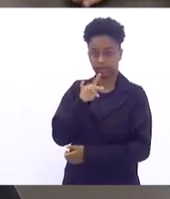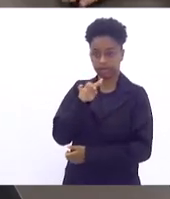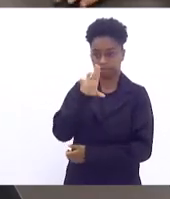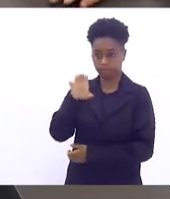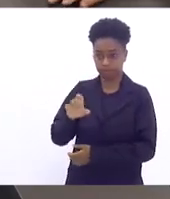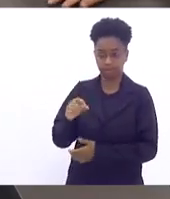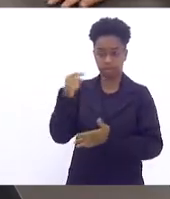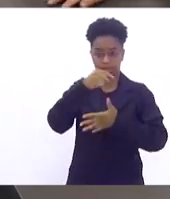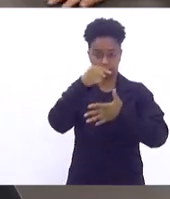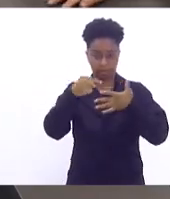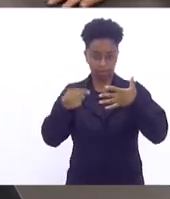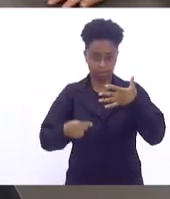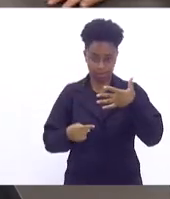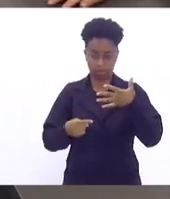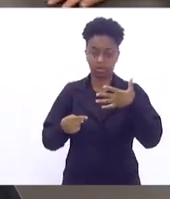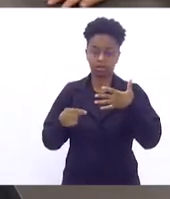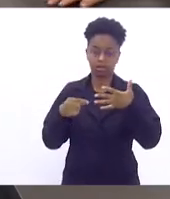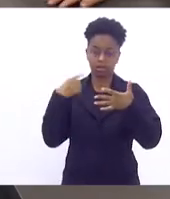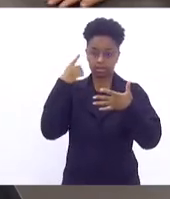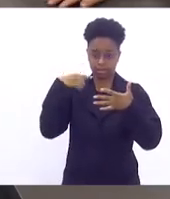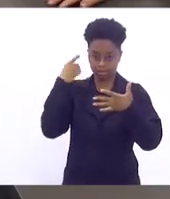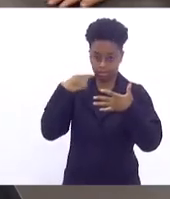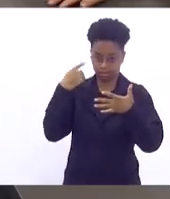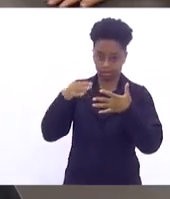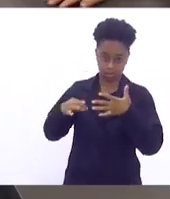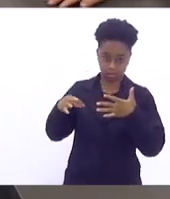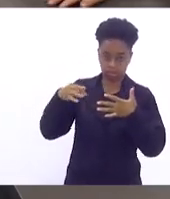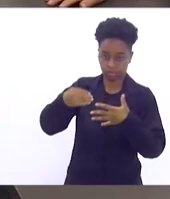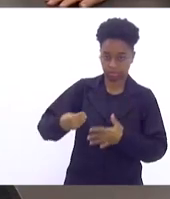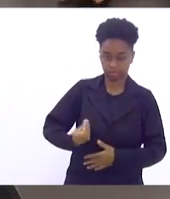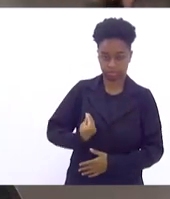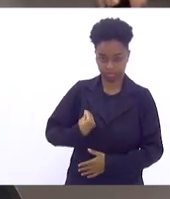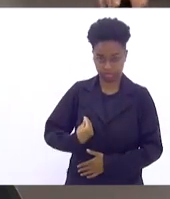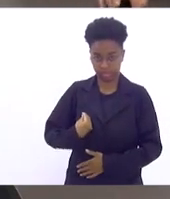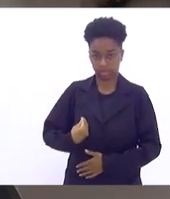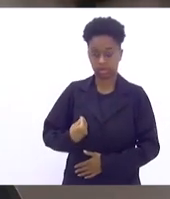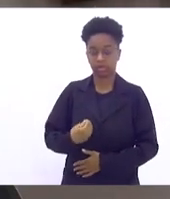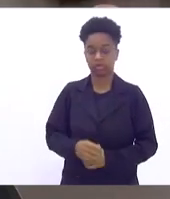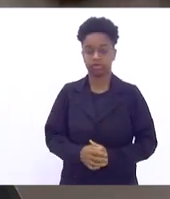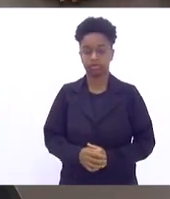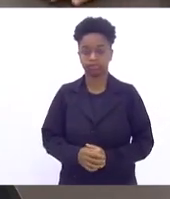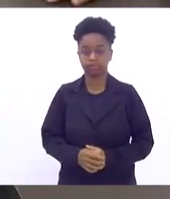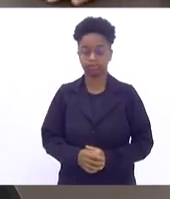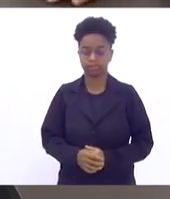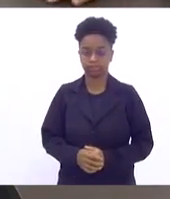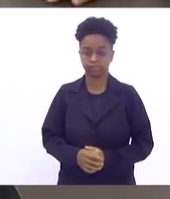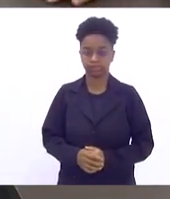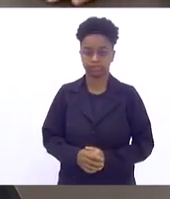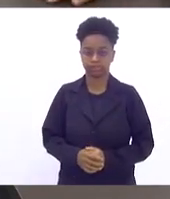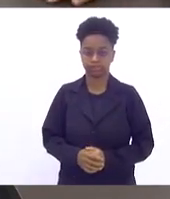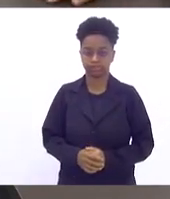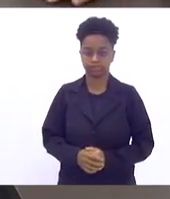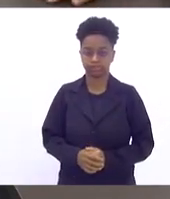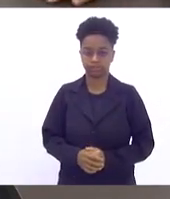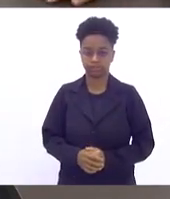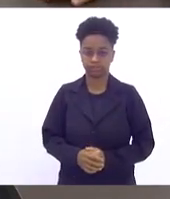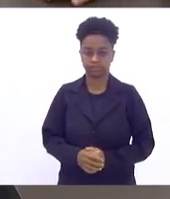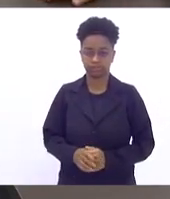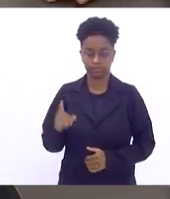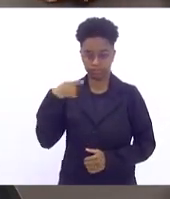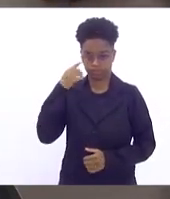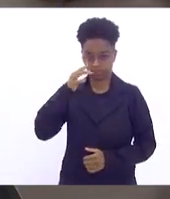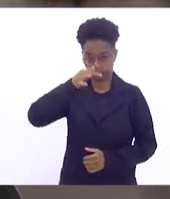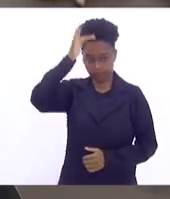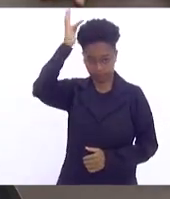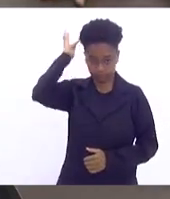Deputado Guilherme meu irmão vice-presidente da ccj Deputado Dr Serginho Deputado Fred